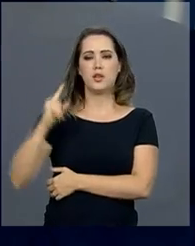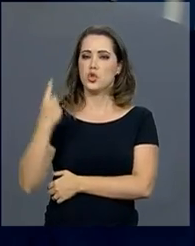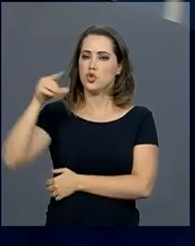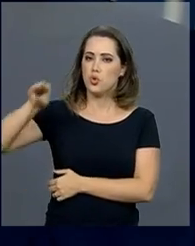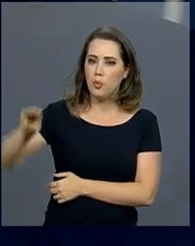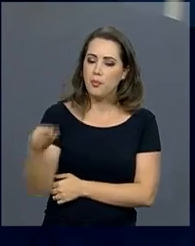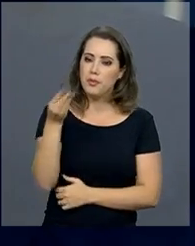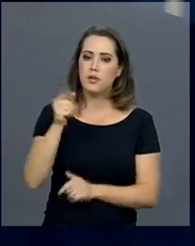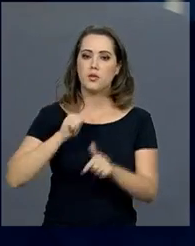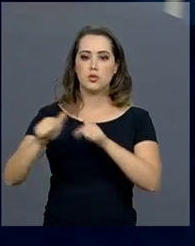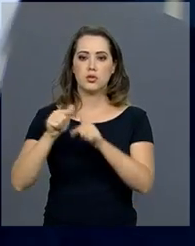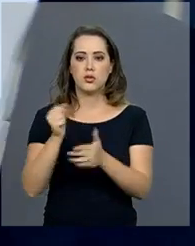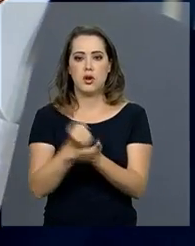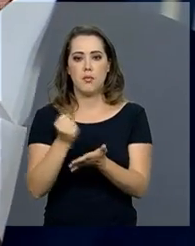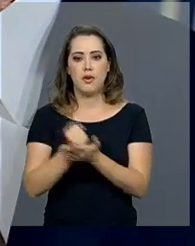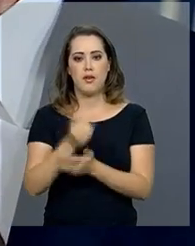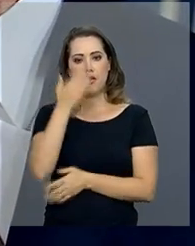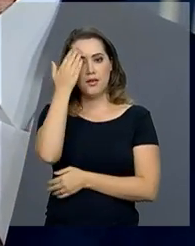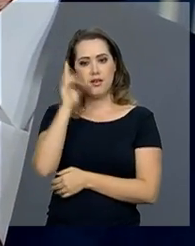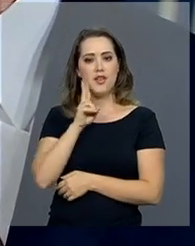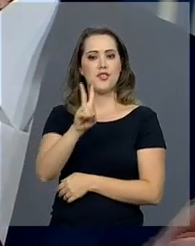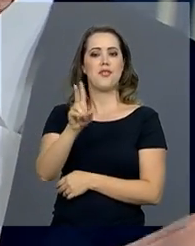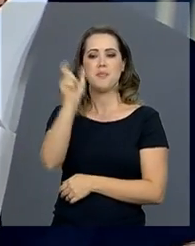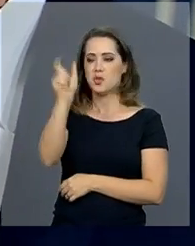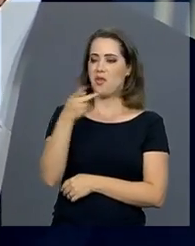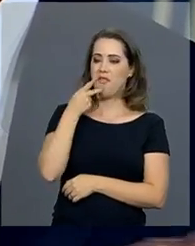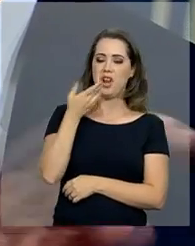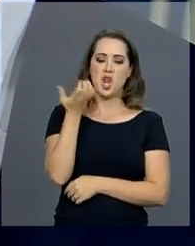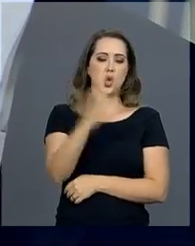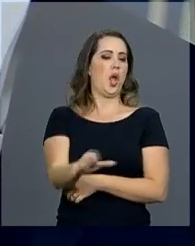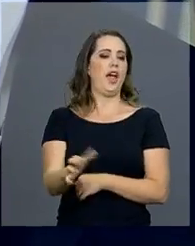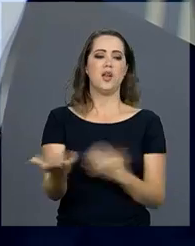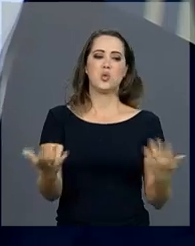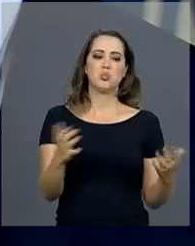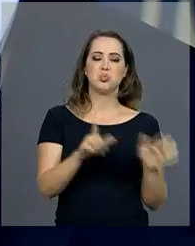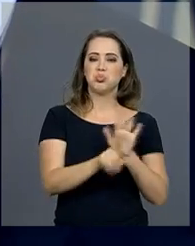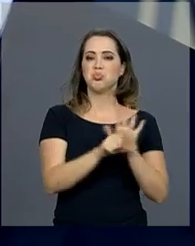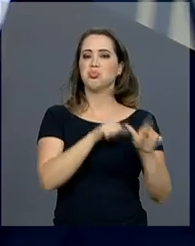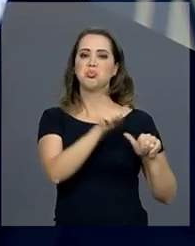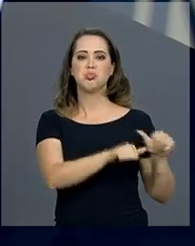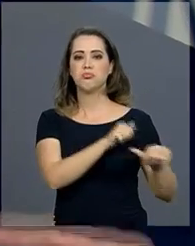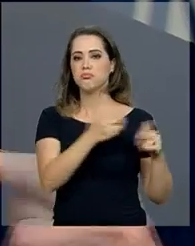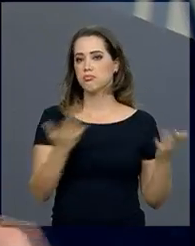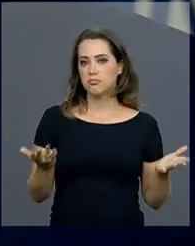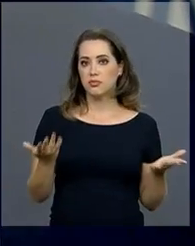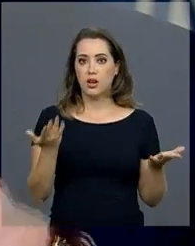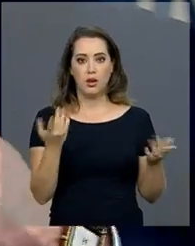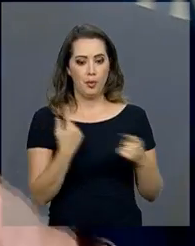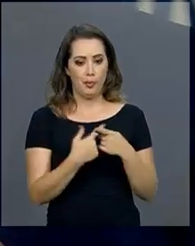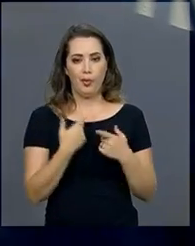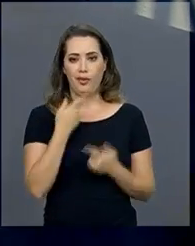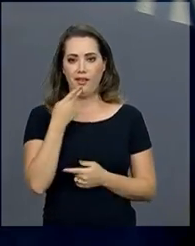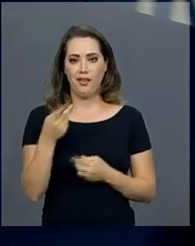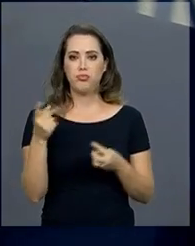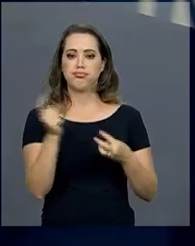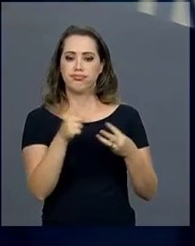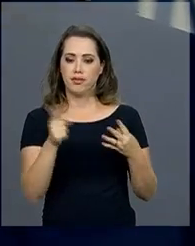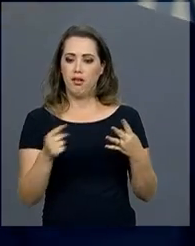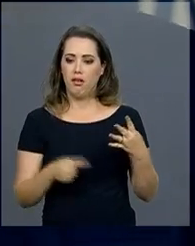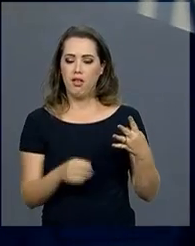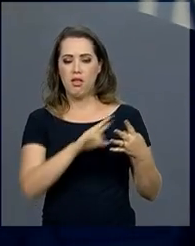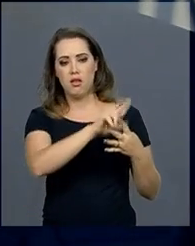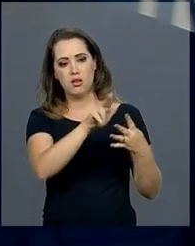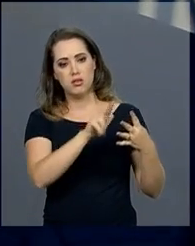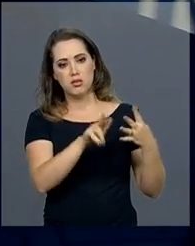postos de trabalho eu quero ver quem é que vai chegar e dizer não queremos a modernização é trabalhista porque eu dei esta mensagem